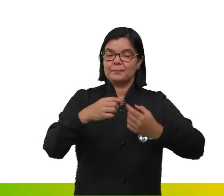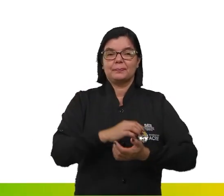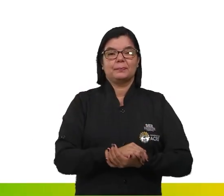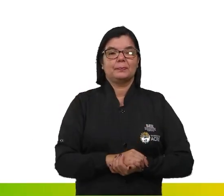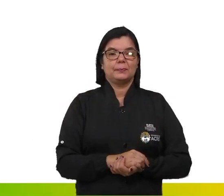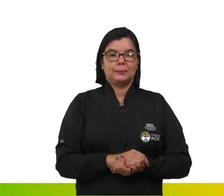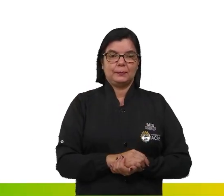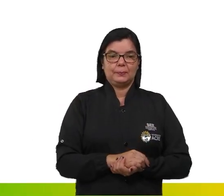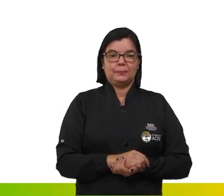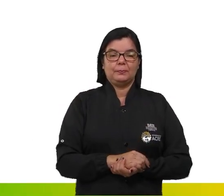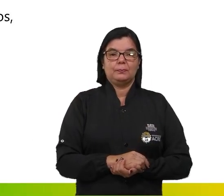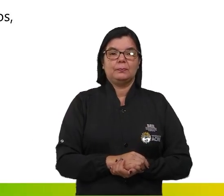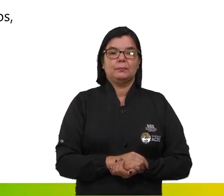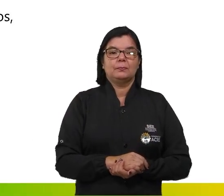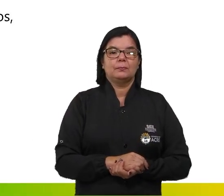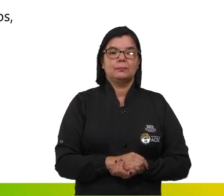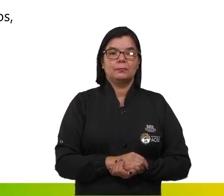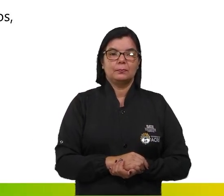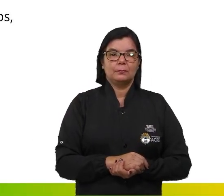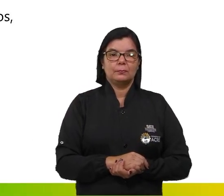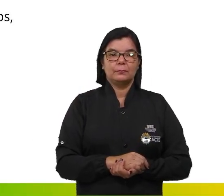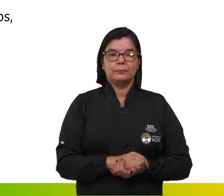lá.